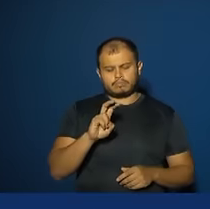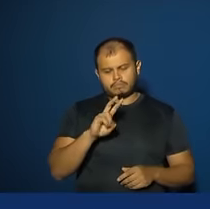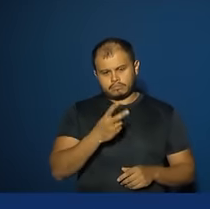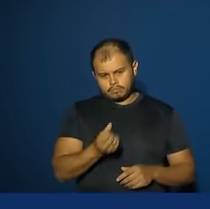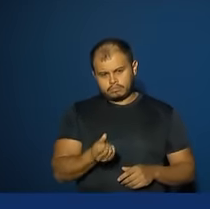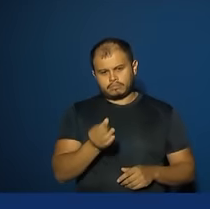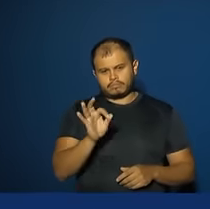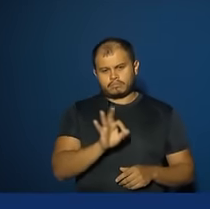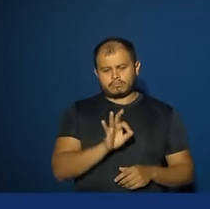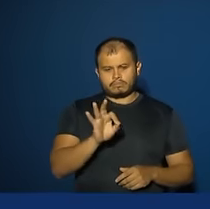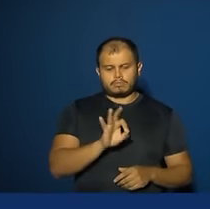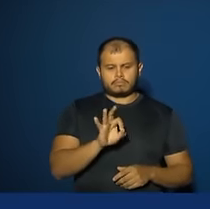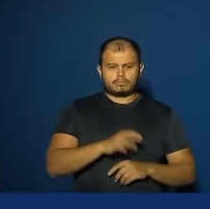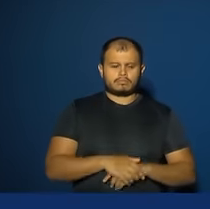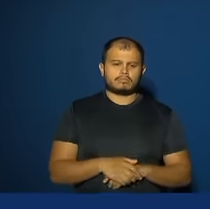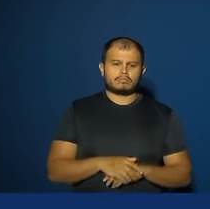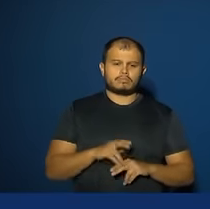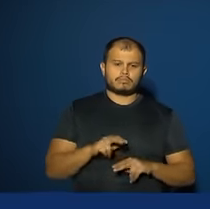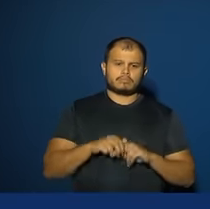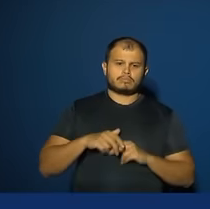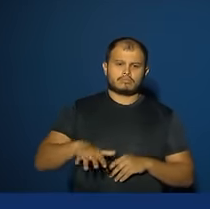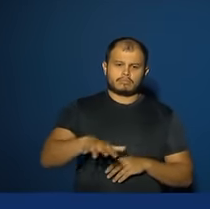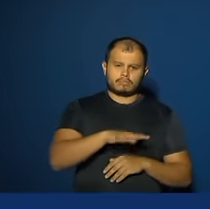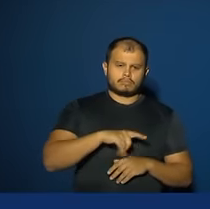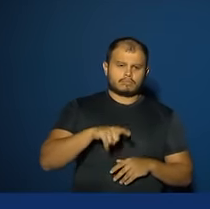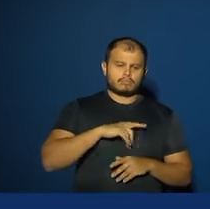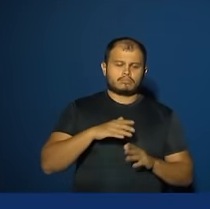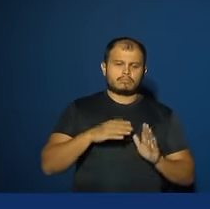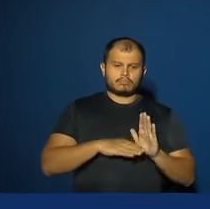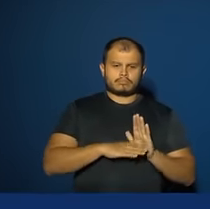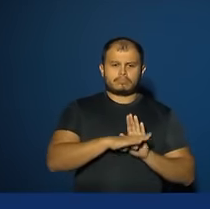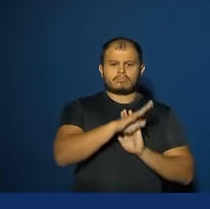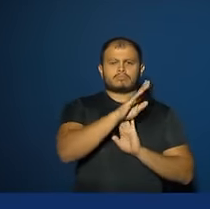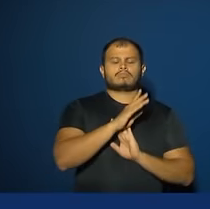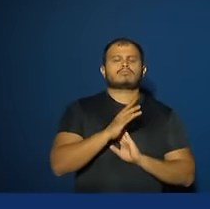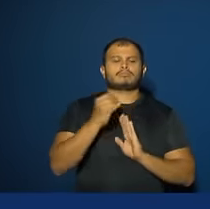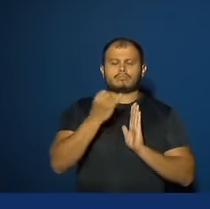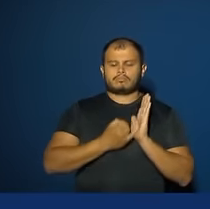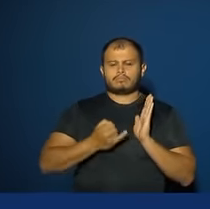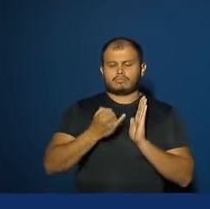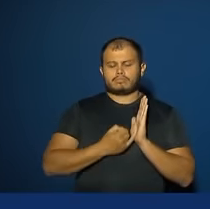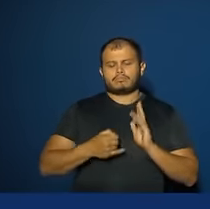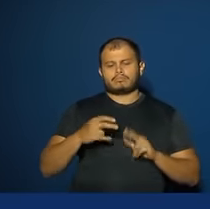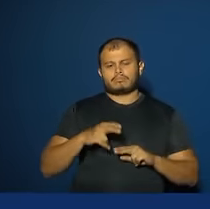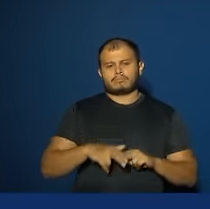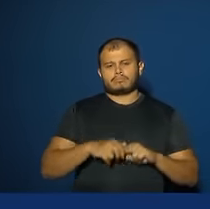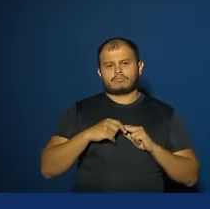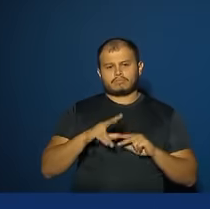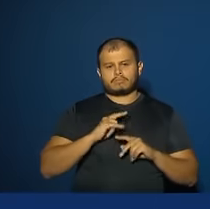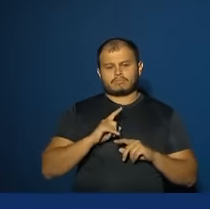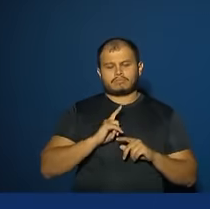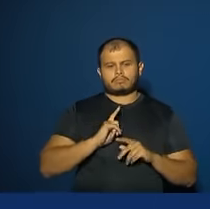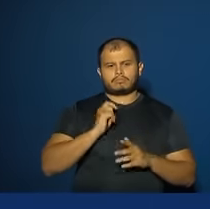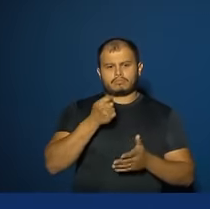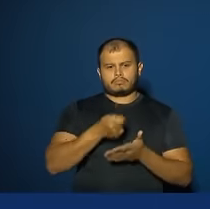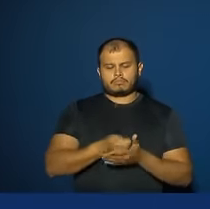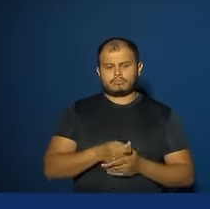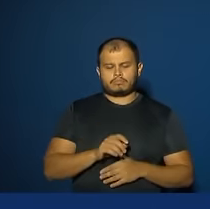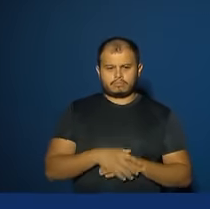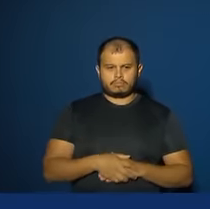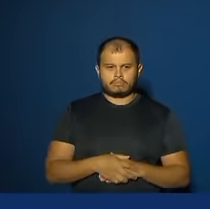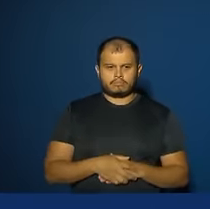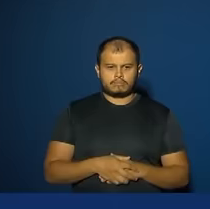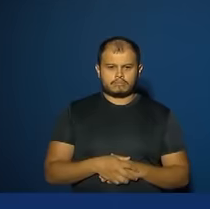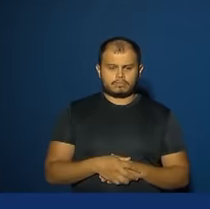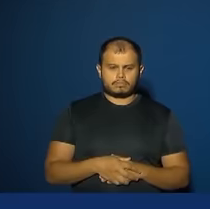26%. Então, na área de saneamento, tem, de forma muito clara, aumento de carga tributária, e isso é pass-through, isso vai para o preço do serviço. Então, algumas